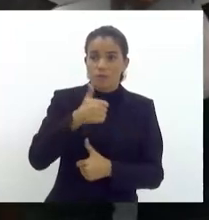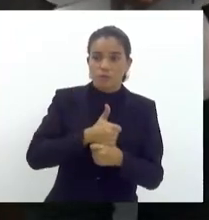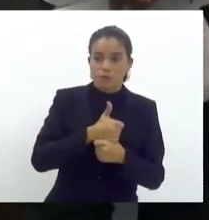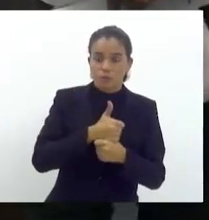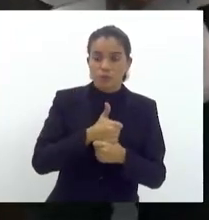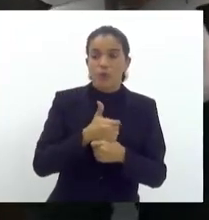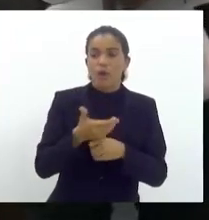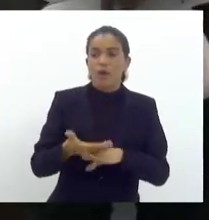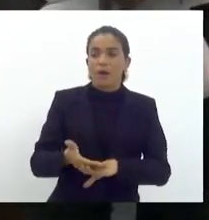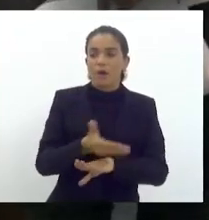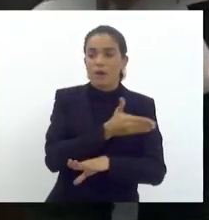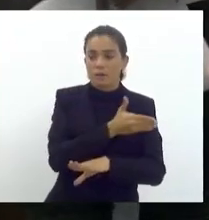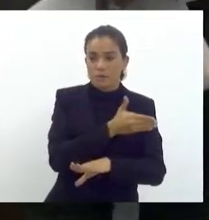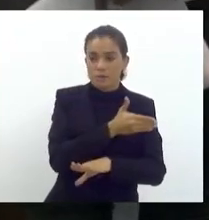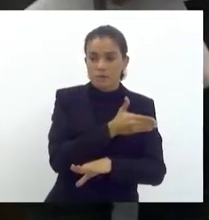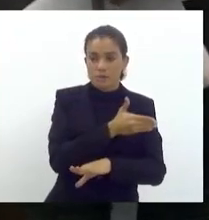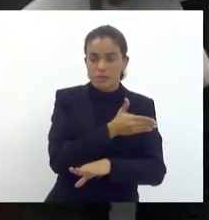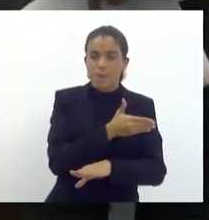antes